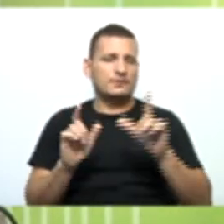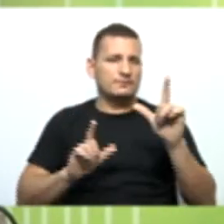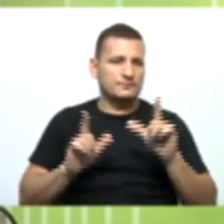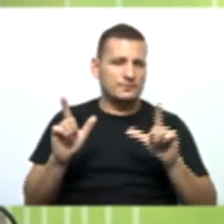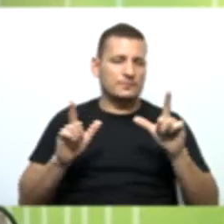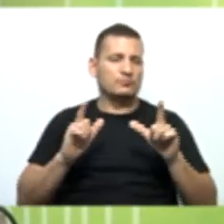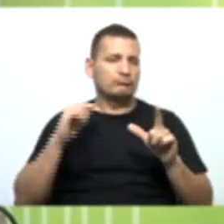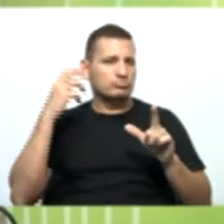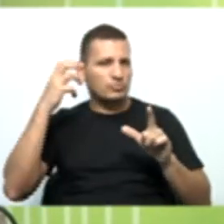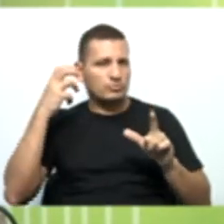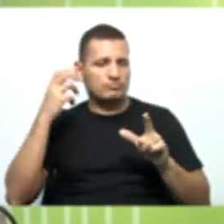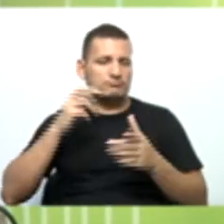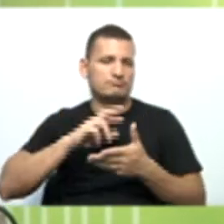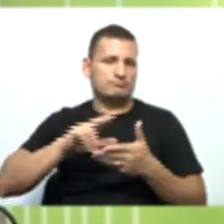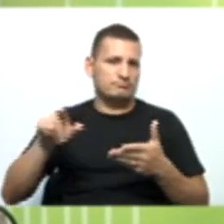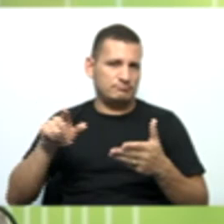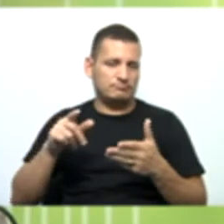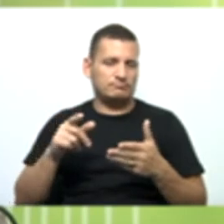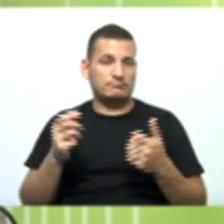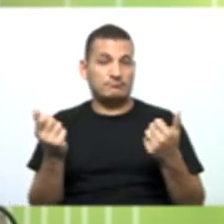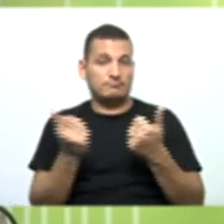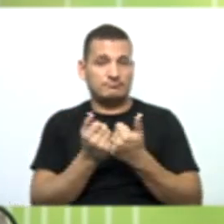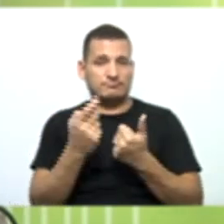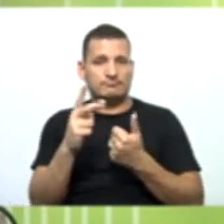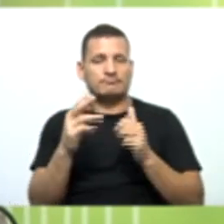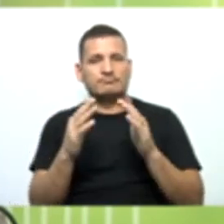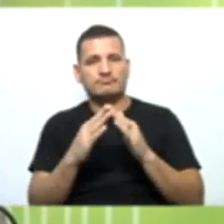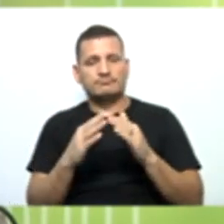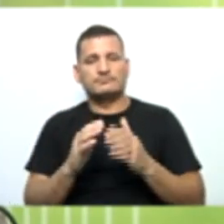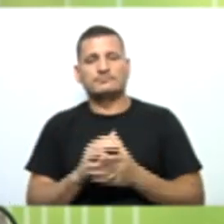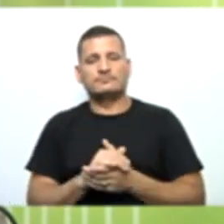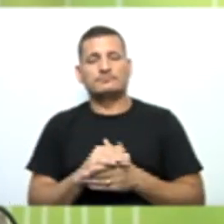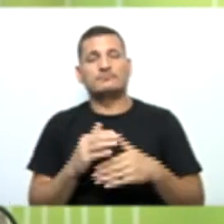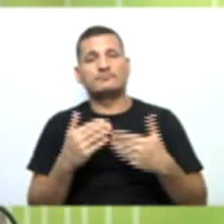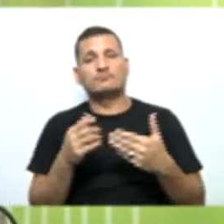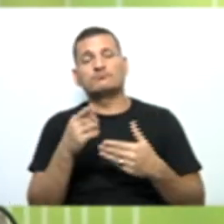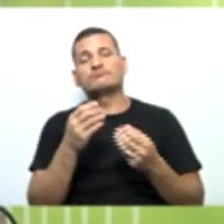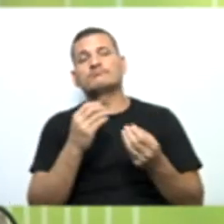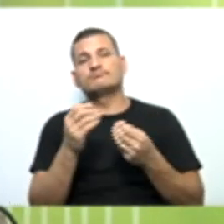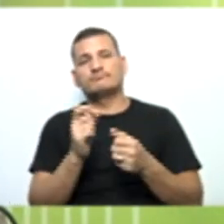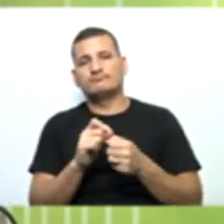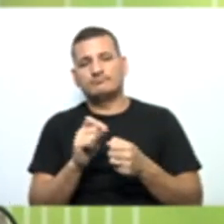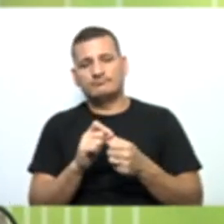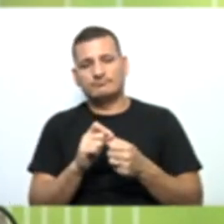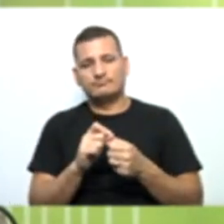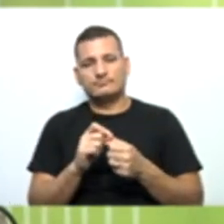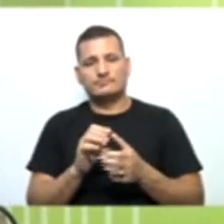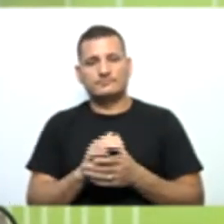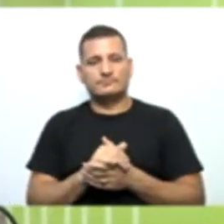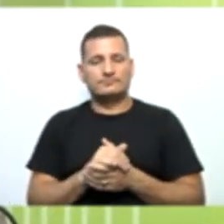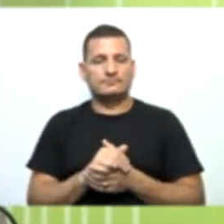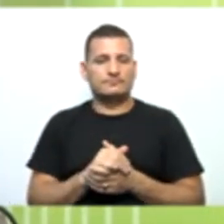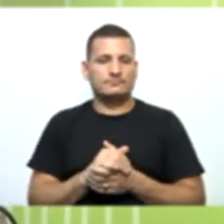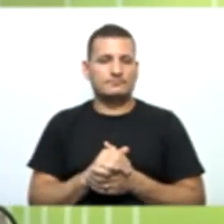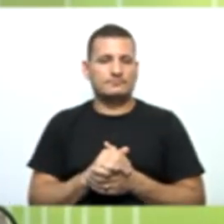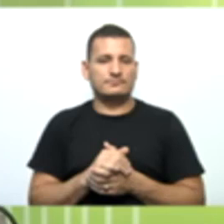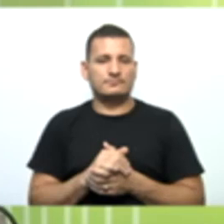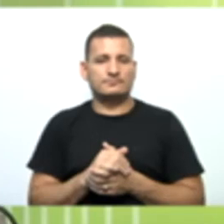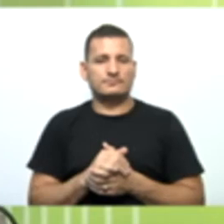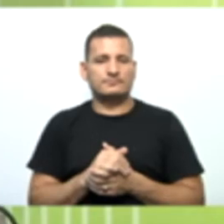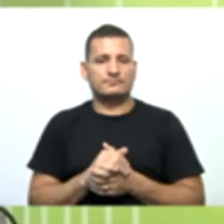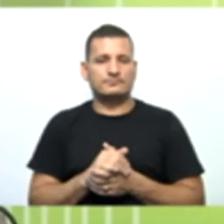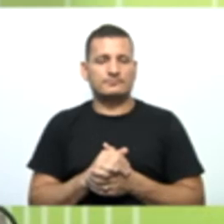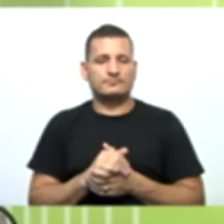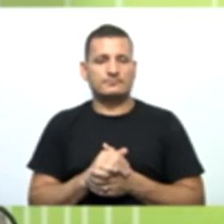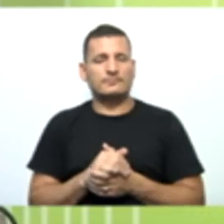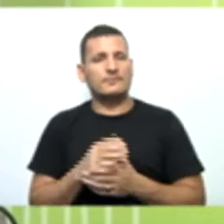na sua aí próximo da sua casa. E aí, como que você vai fazer isso? A Luísa, o aluno, o